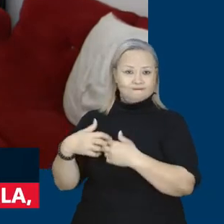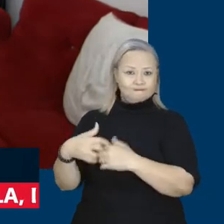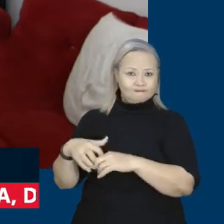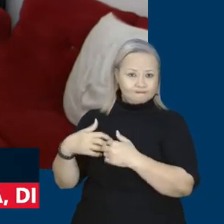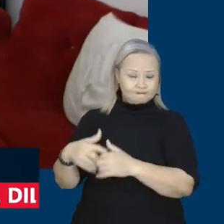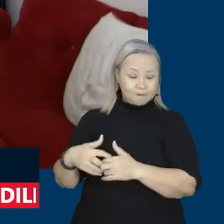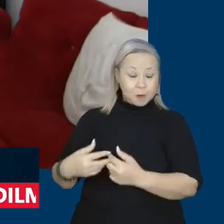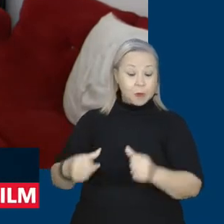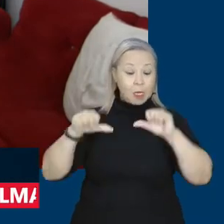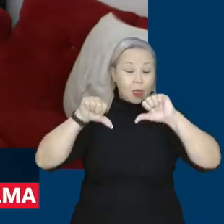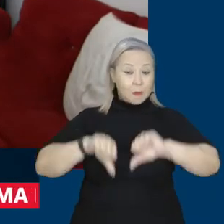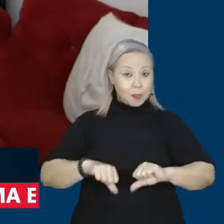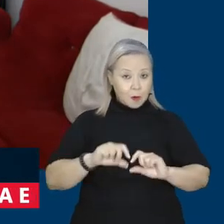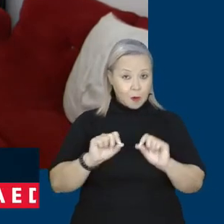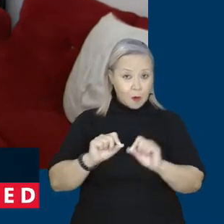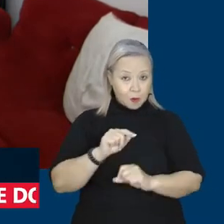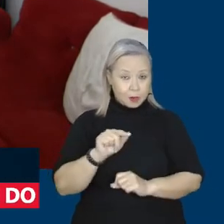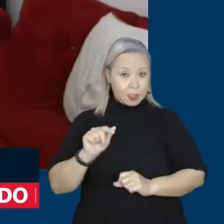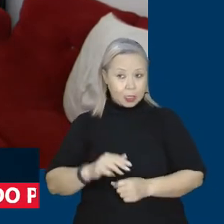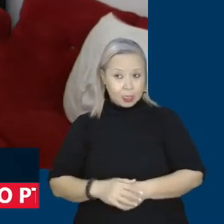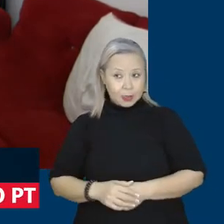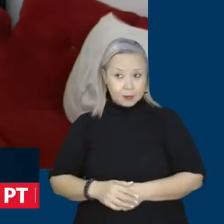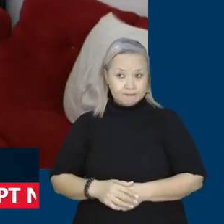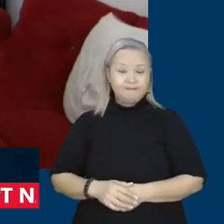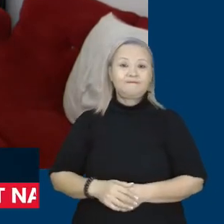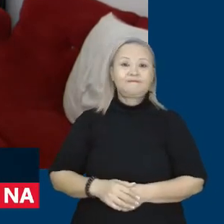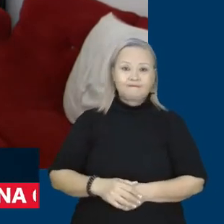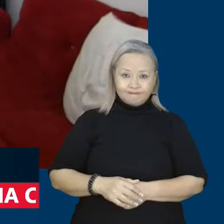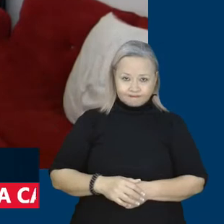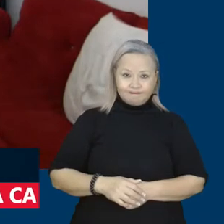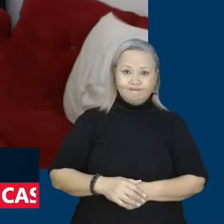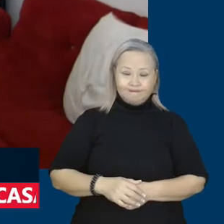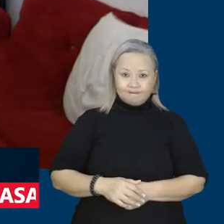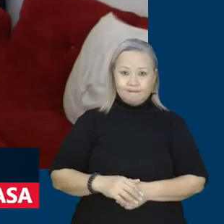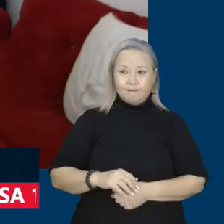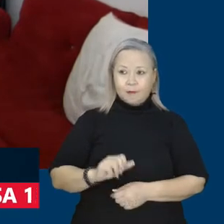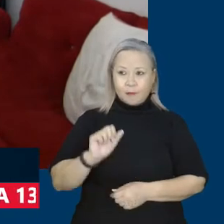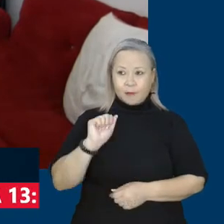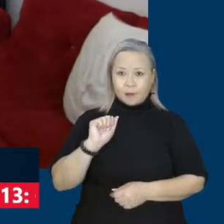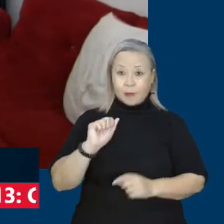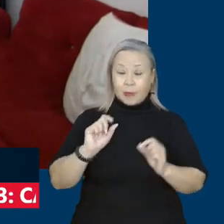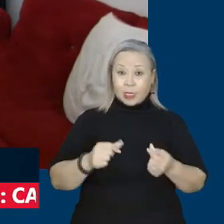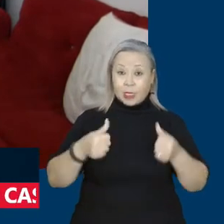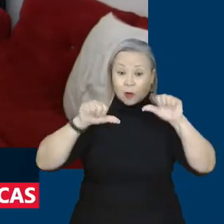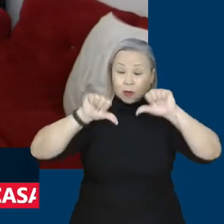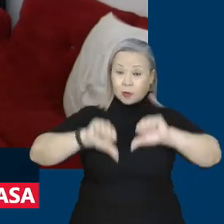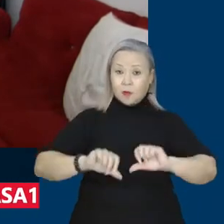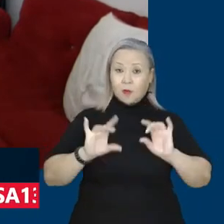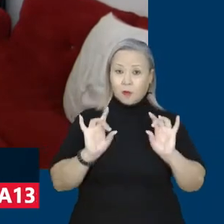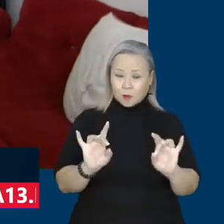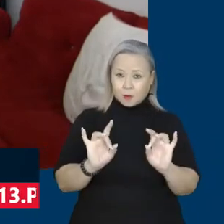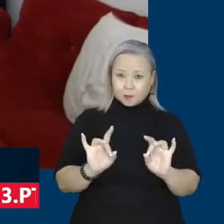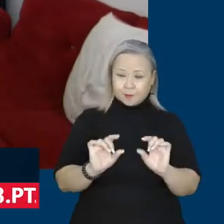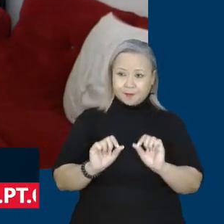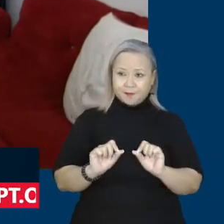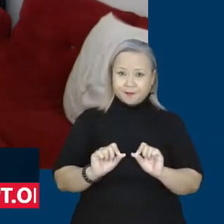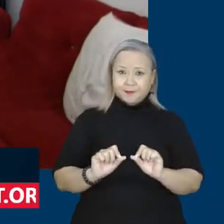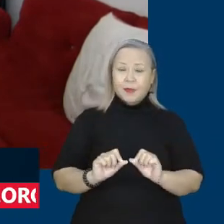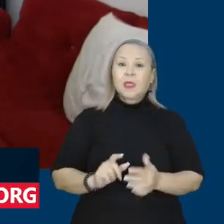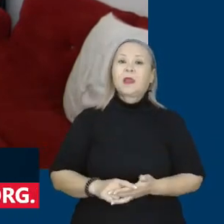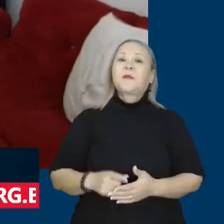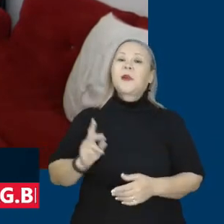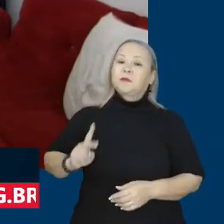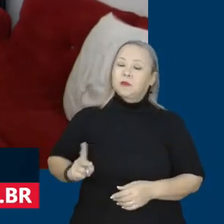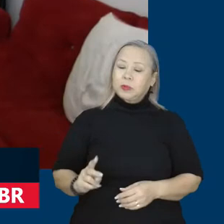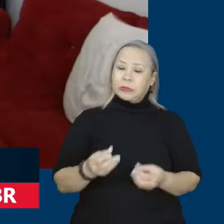muito pior do que isso é um dado que é uma que já é uma calamidade por si só né mas eles não se contentaram